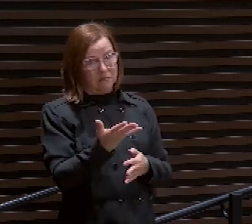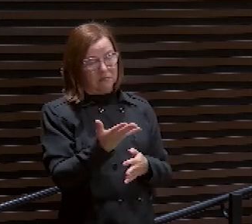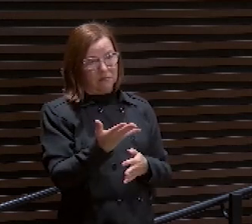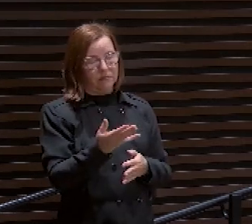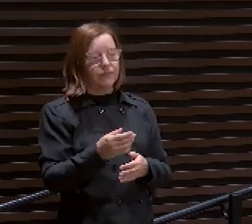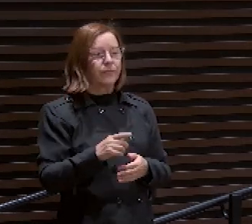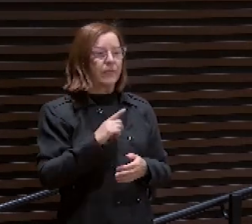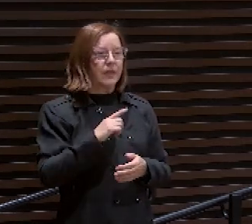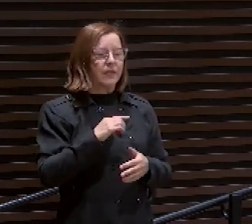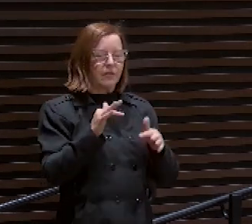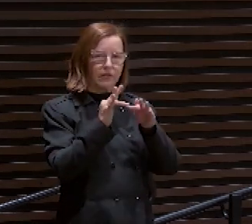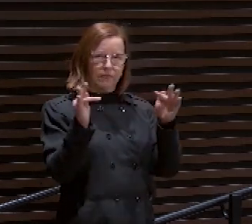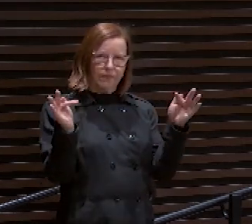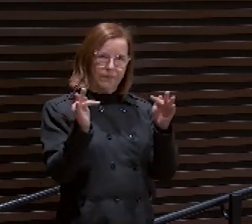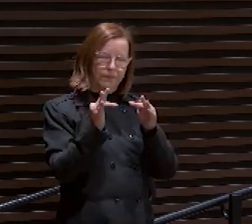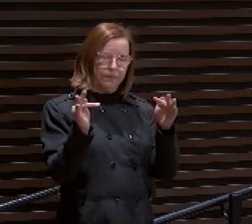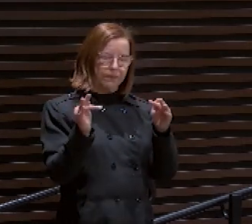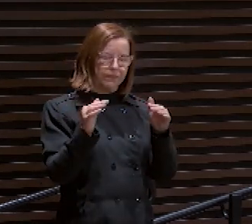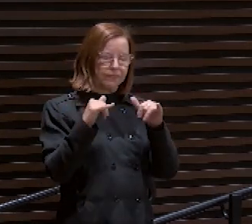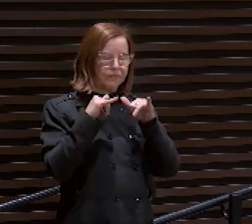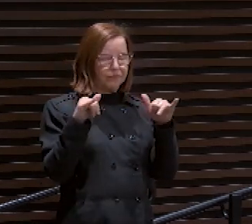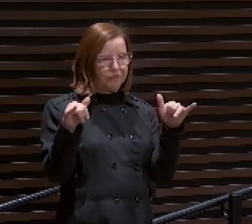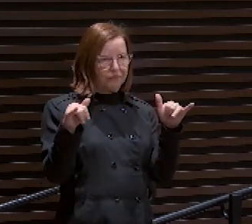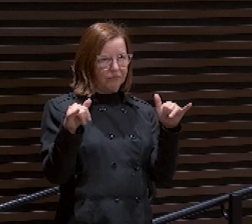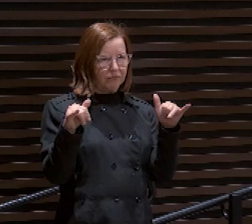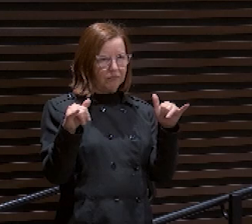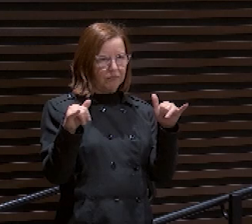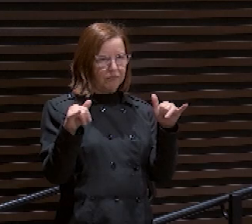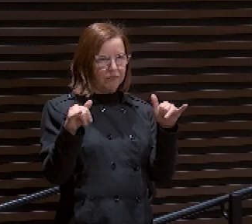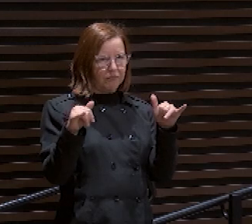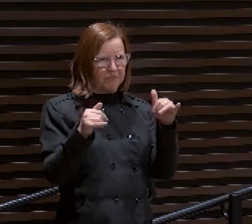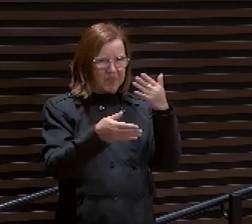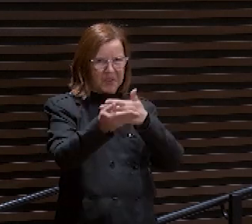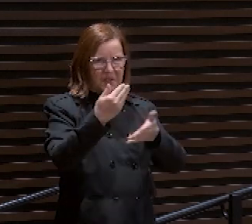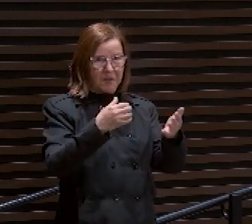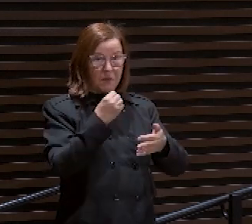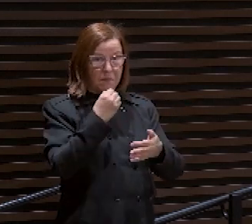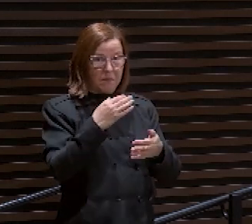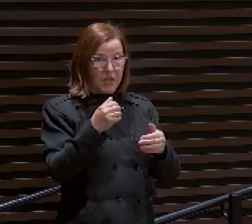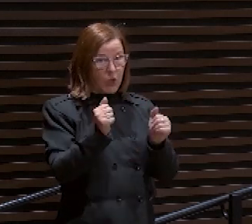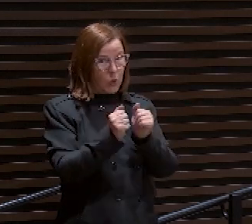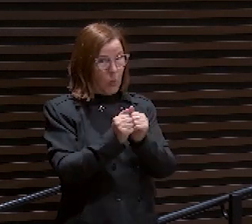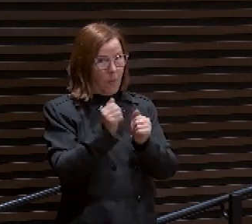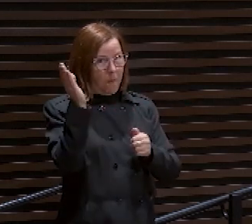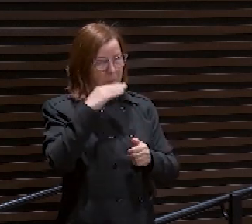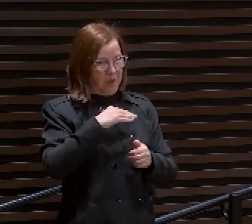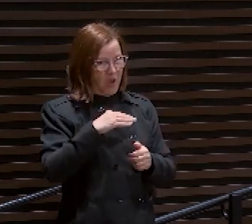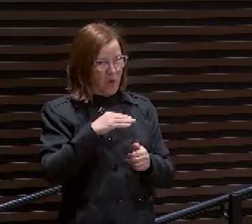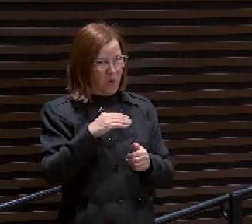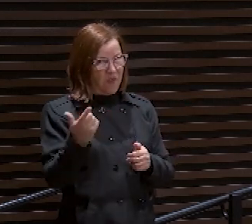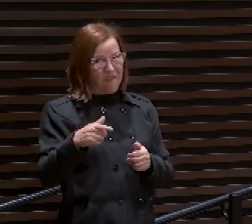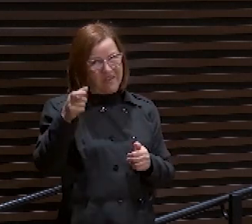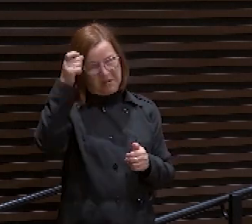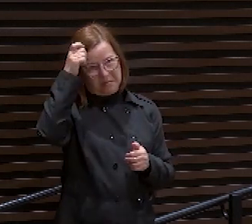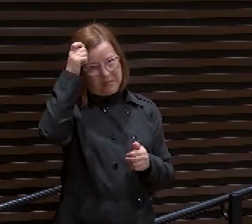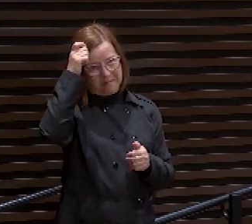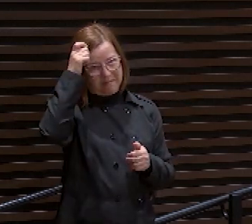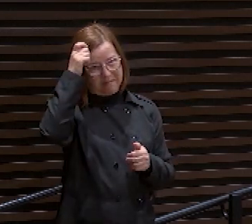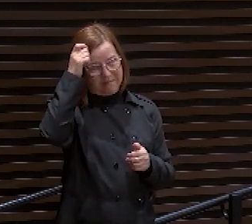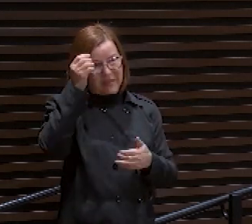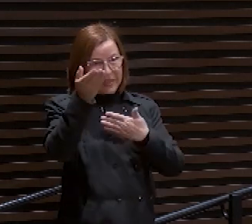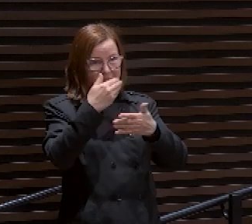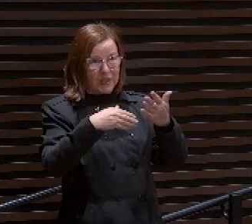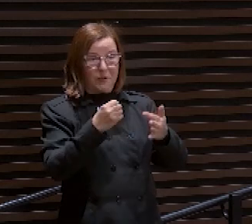Existe uma frase que diz assim: retribuir o bem com o mal é diabólico. Retribuir o bem com o bem